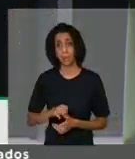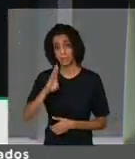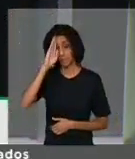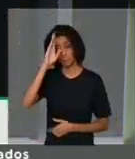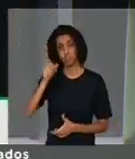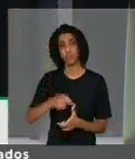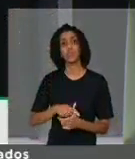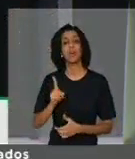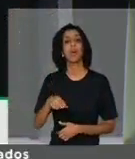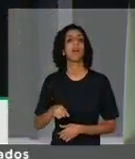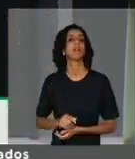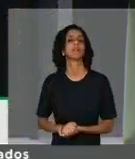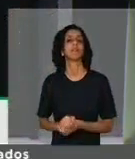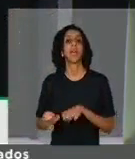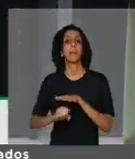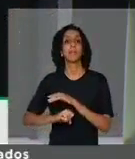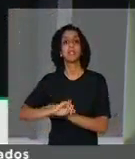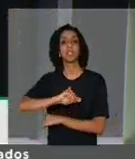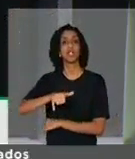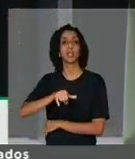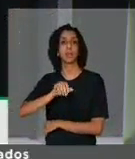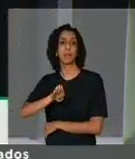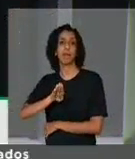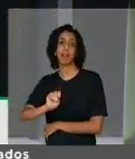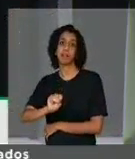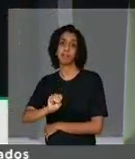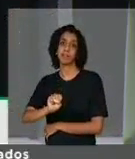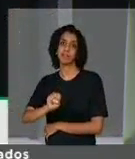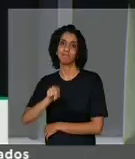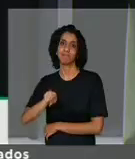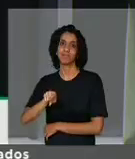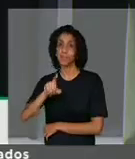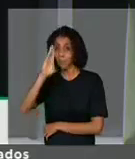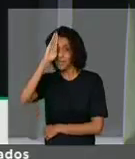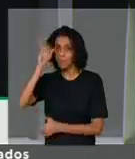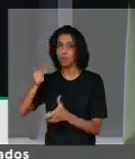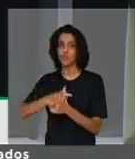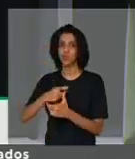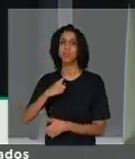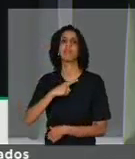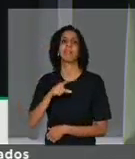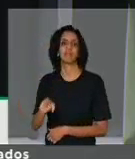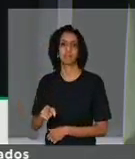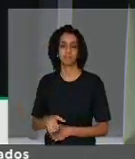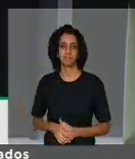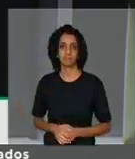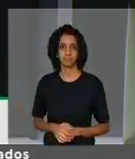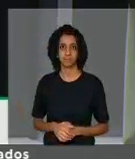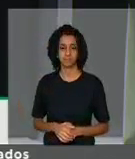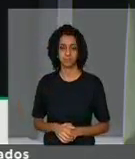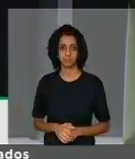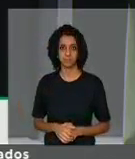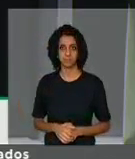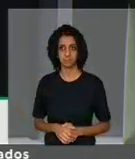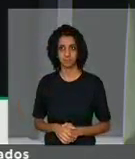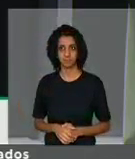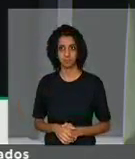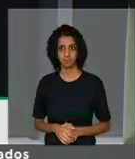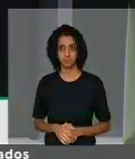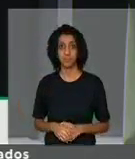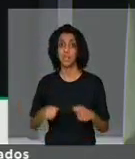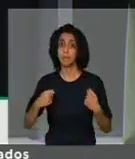Previdência, que é a JBS. Então, essa situação é preciso ser enfrentada